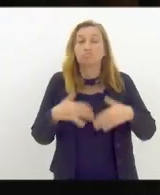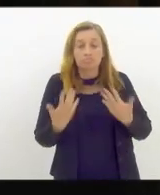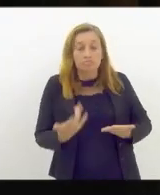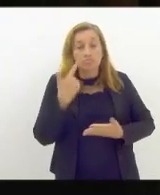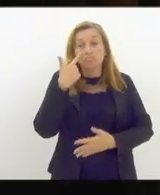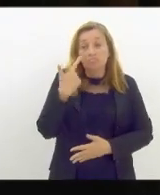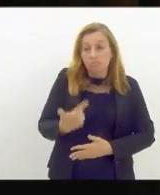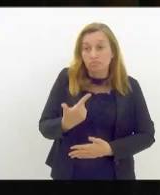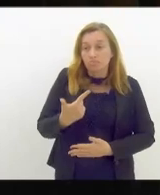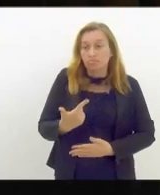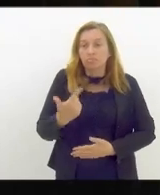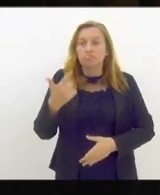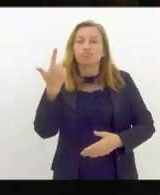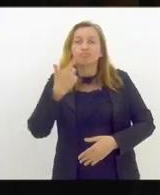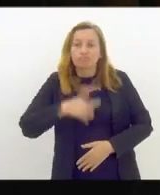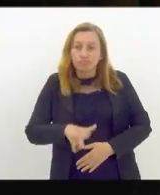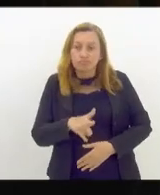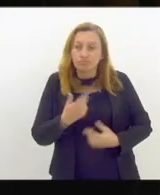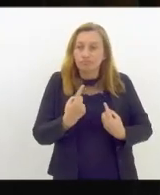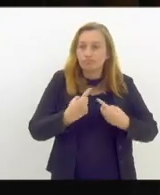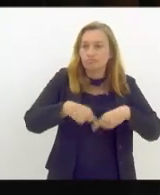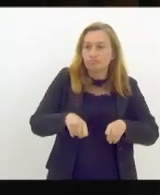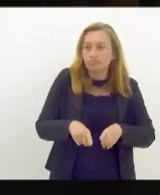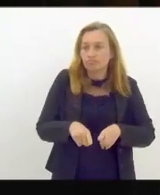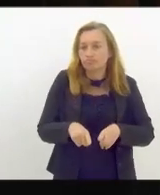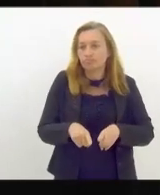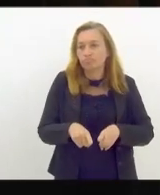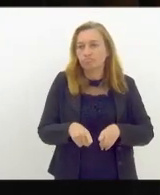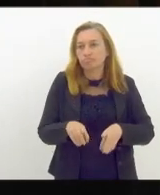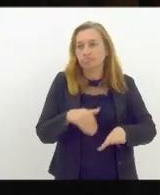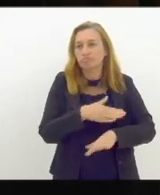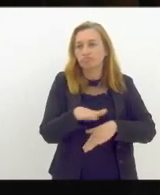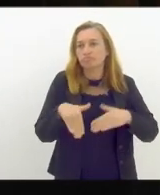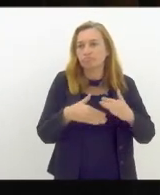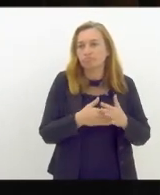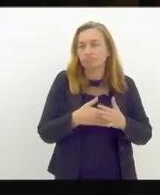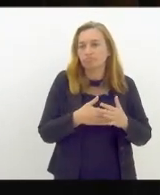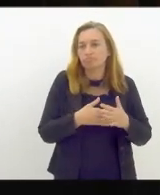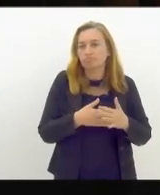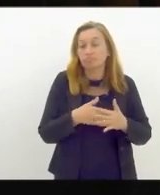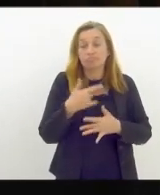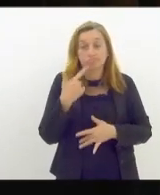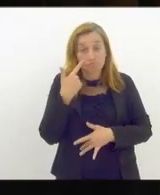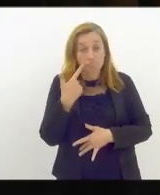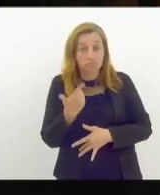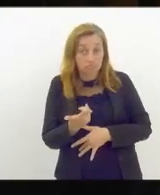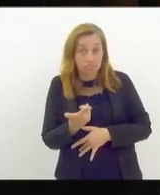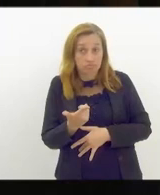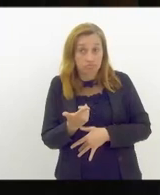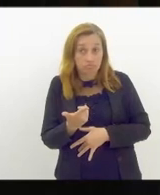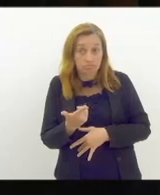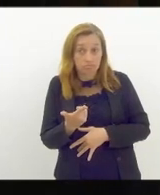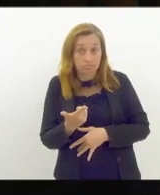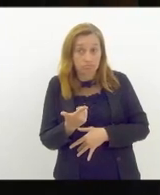vê é novamente um ataque àqueles e aquelas que se veem aí